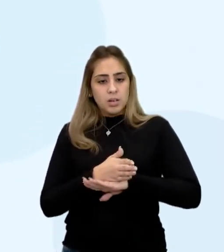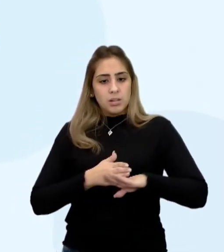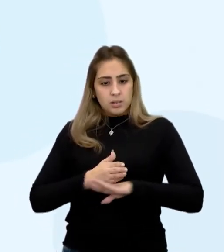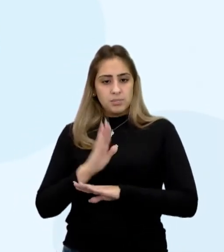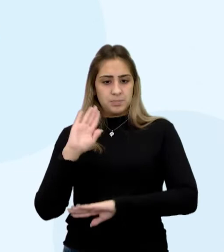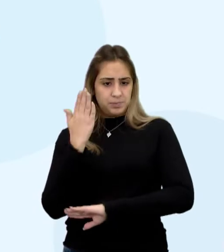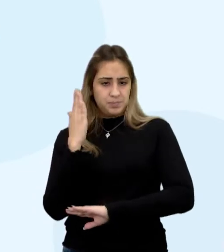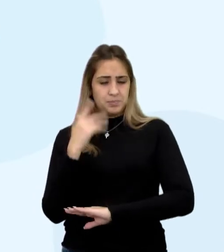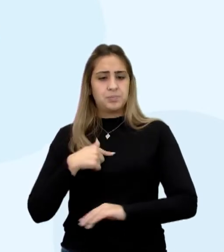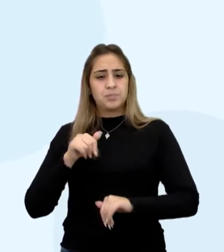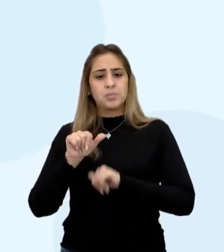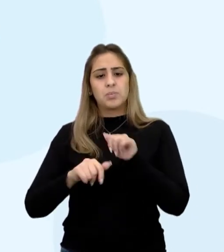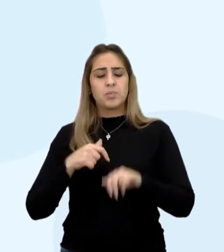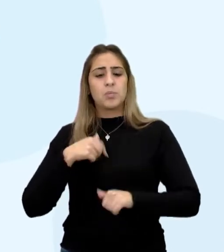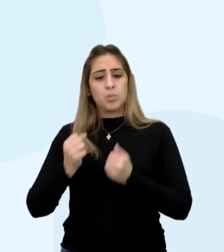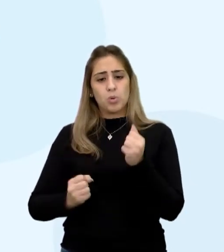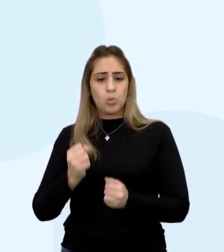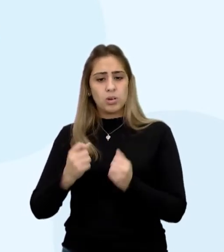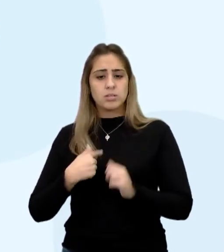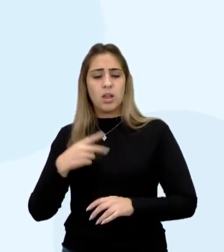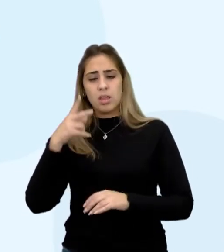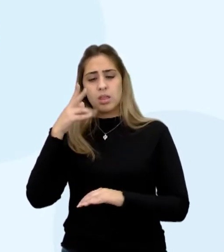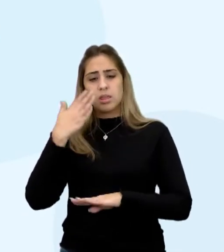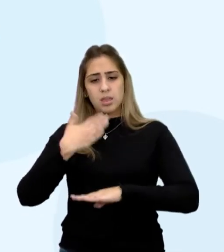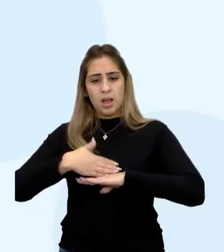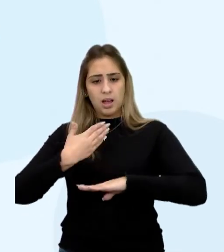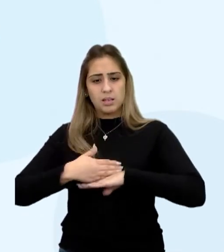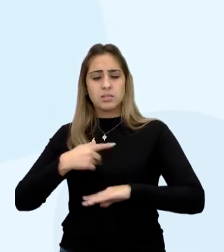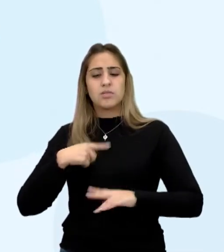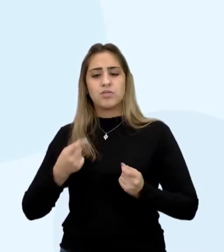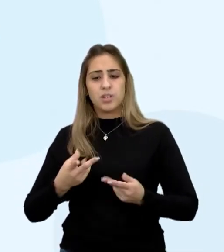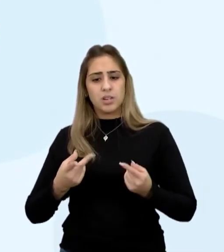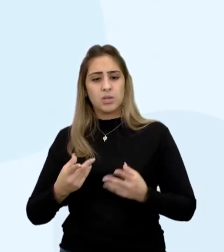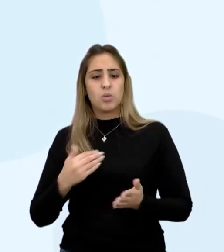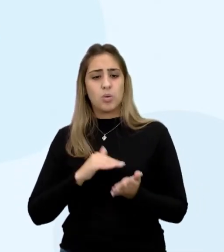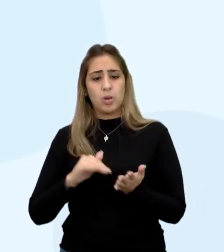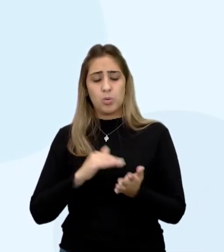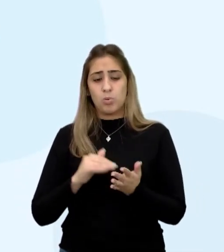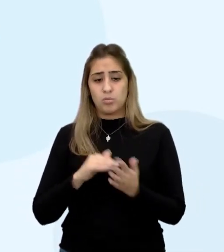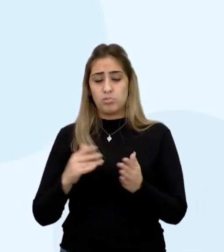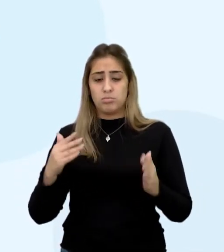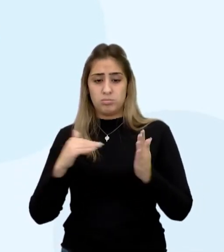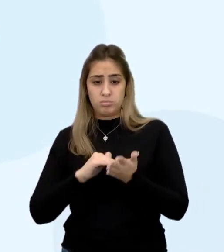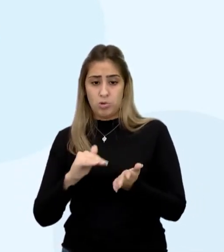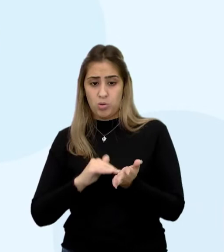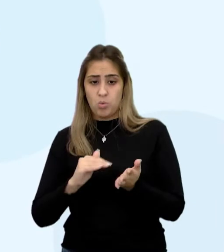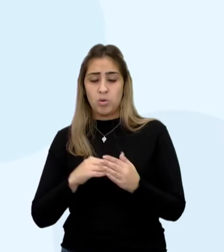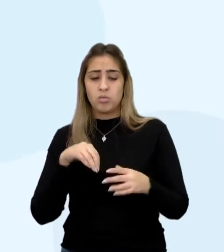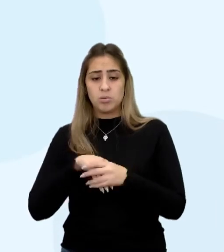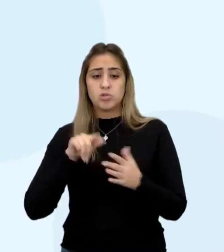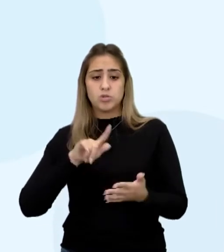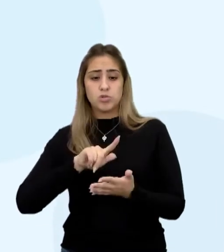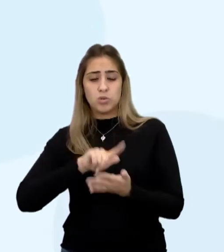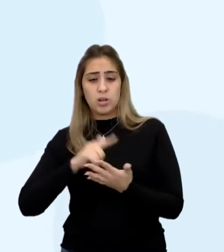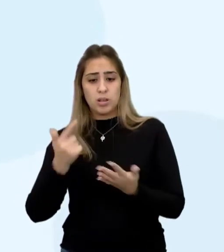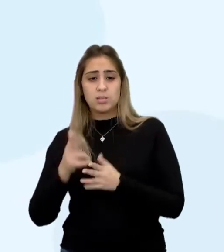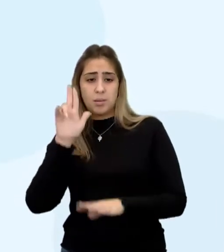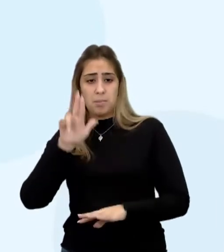marceneiro, motorista de táxi, vendedor, corretor de imóveis, jornalista,